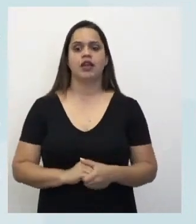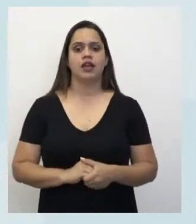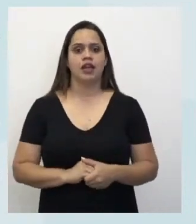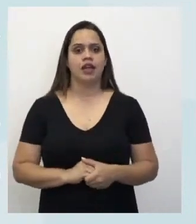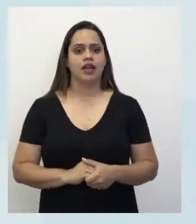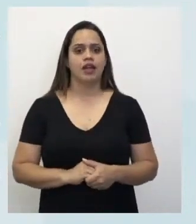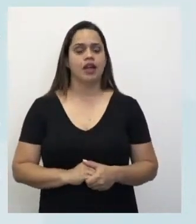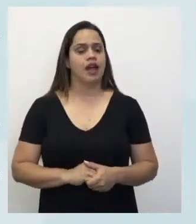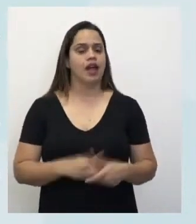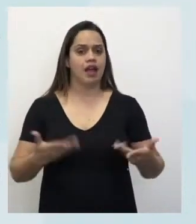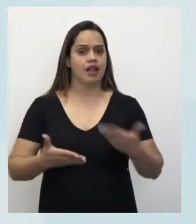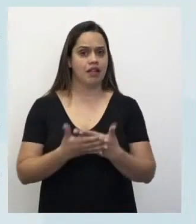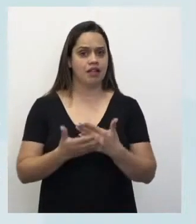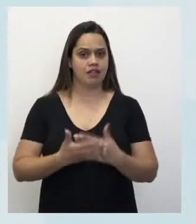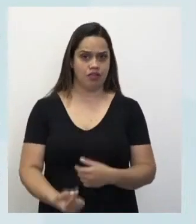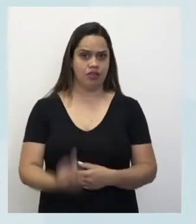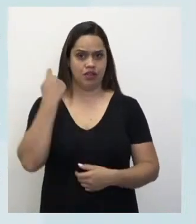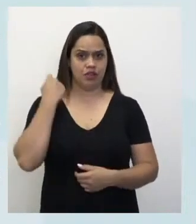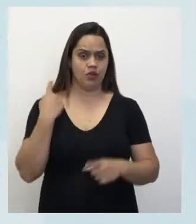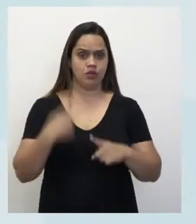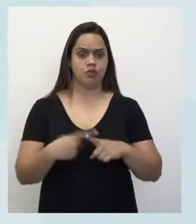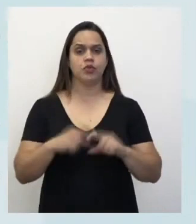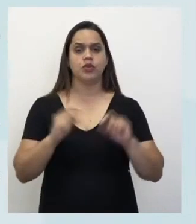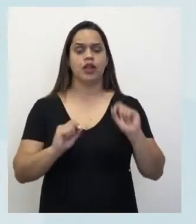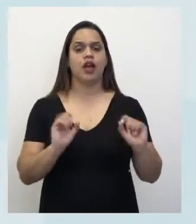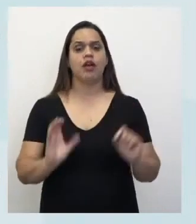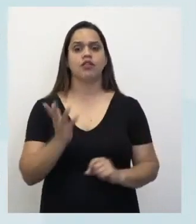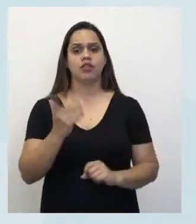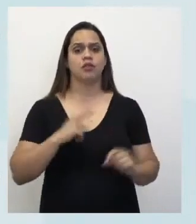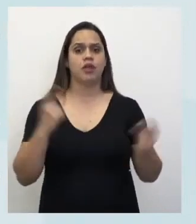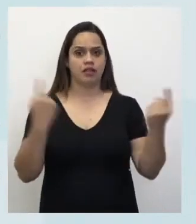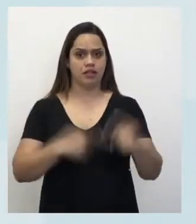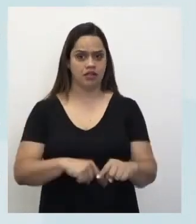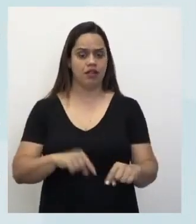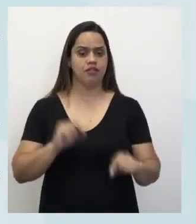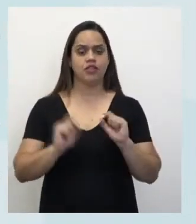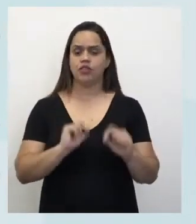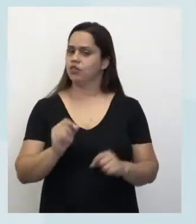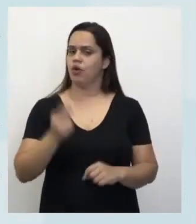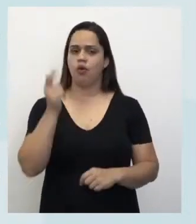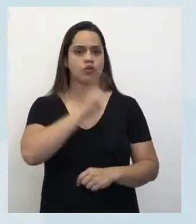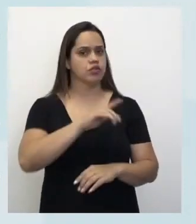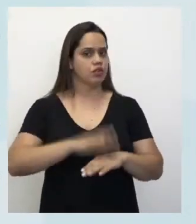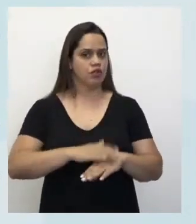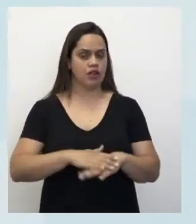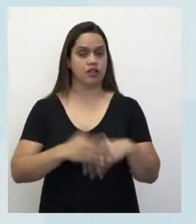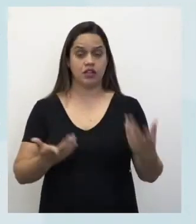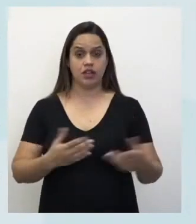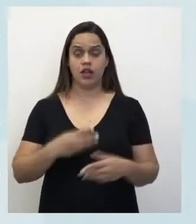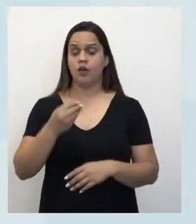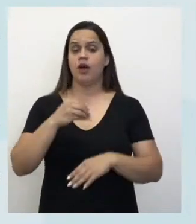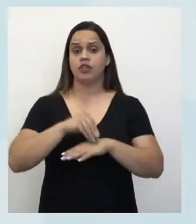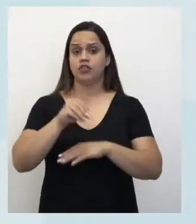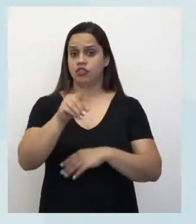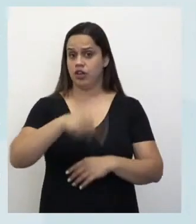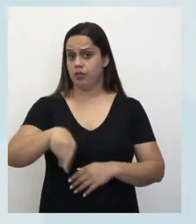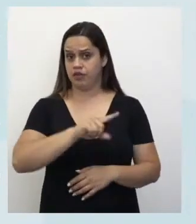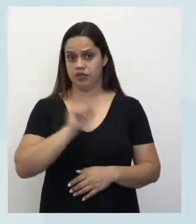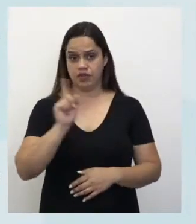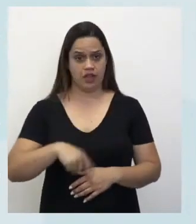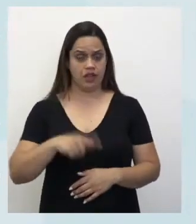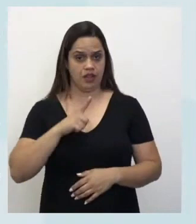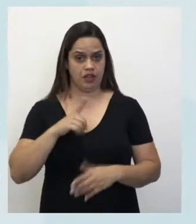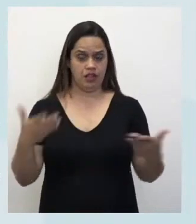reveja as aulas anteriores para realizar desafios que vocês não conseguiram fazer. Então, a sugestão que a gente dá para os professores é